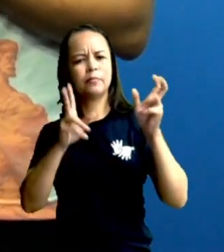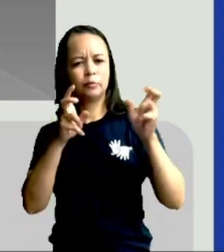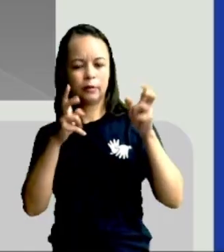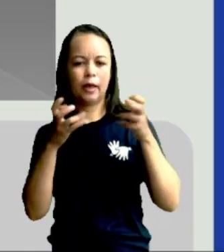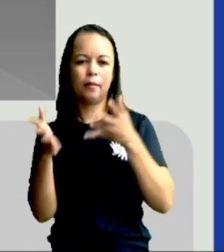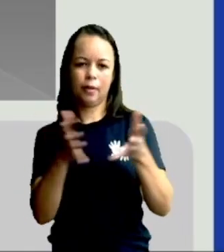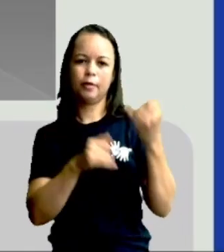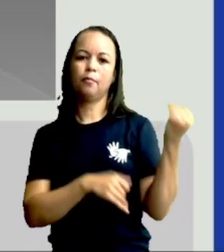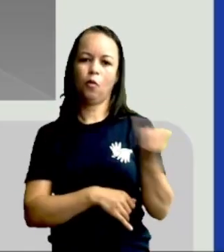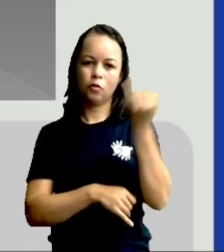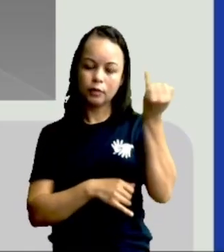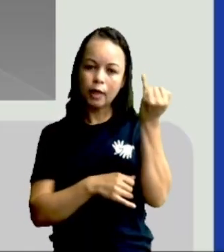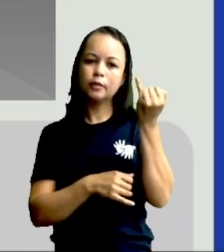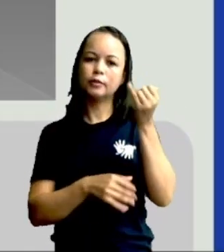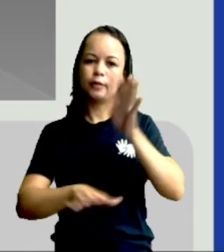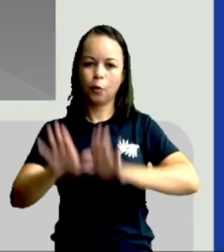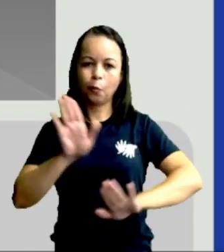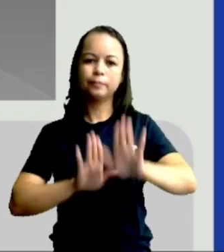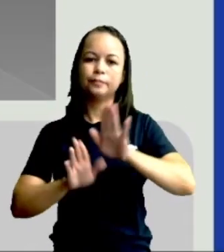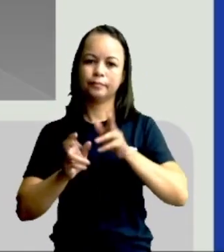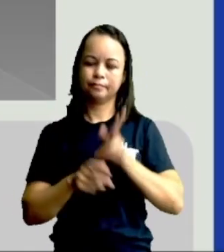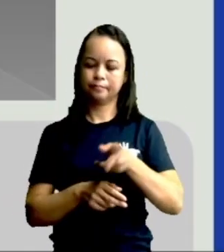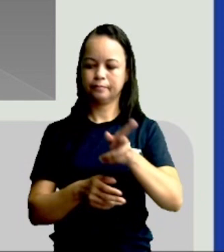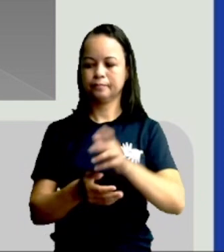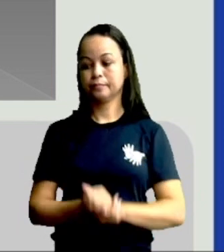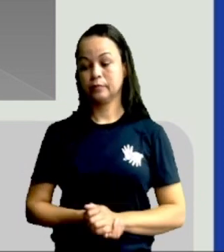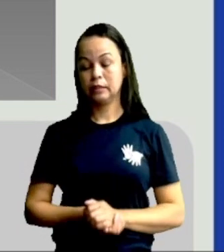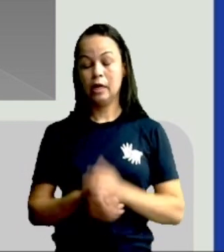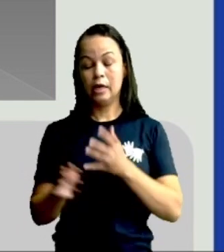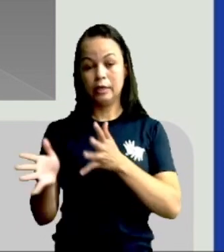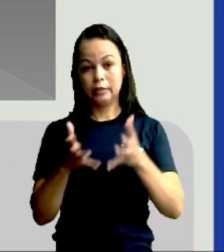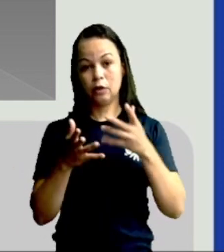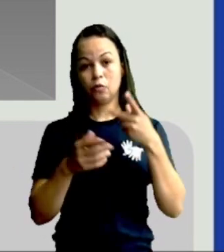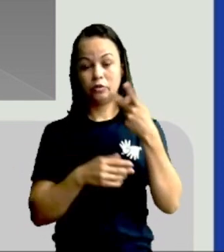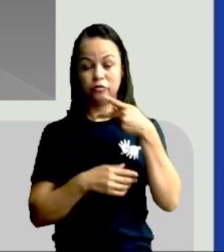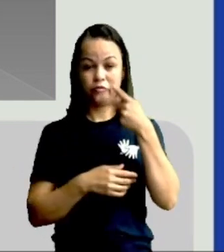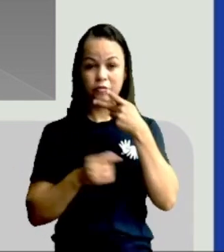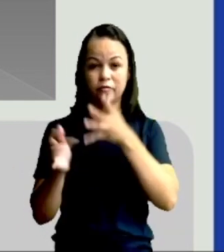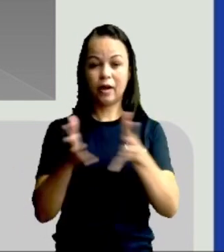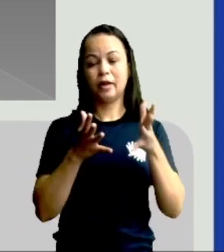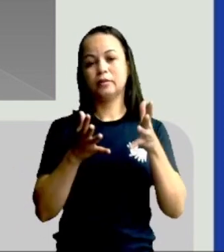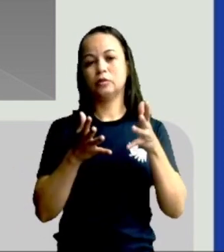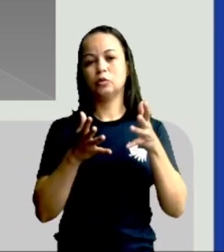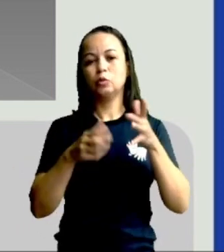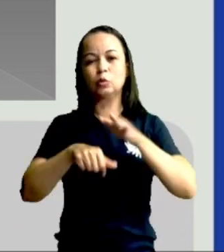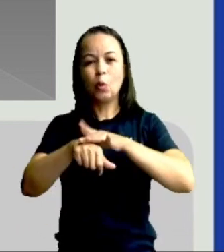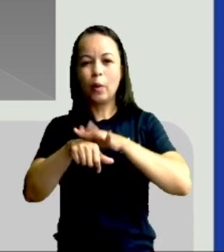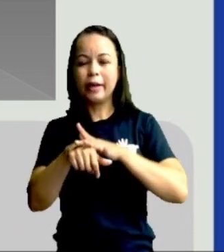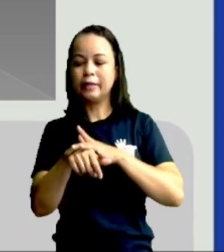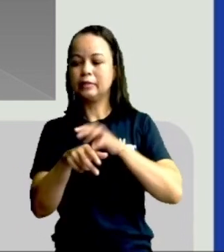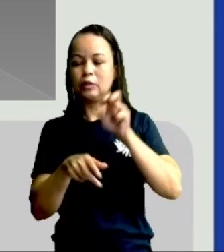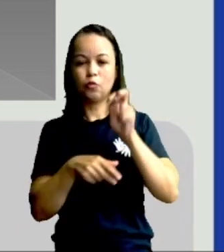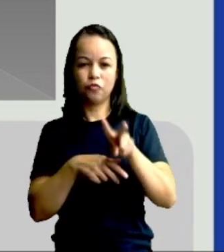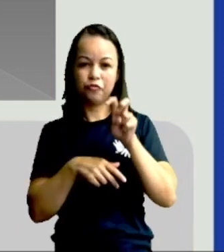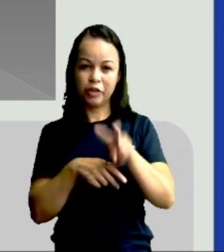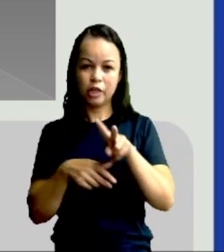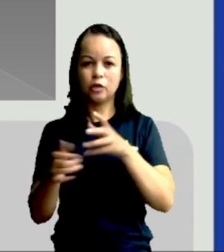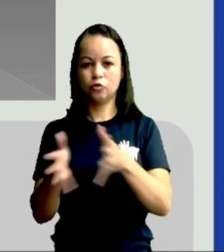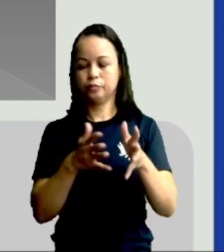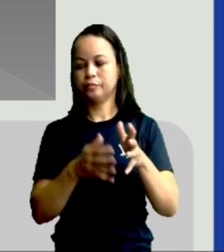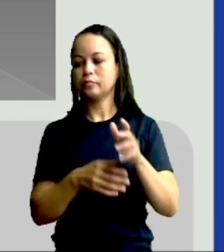uma vez e eu vou destacar, quando a gente se fala aqui de doenças de ordem viral, eu vou destacar para vocês aqui o